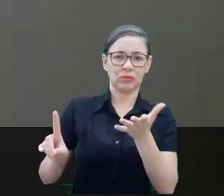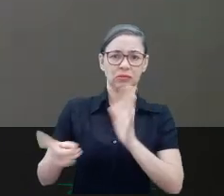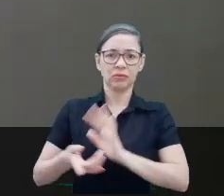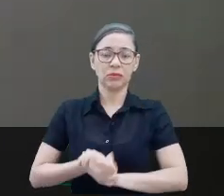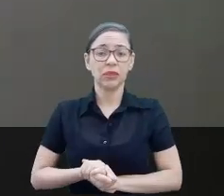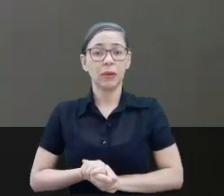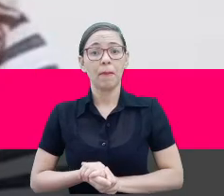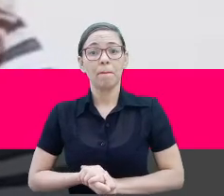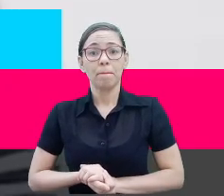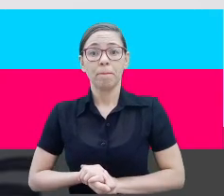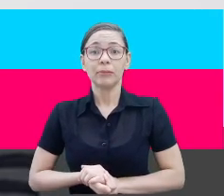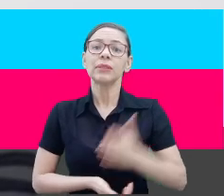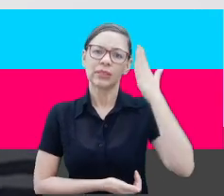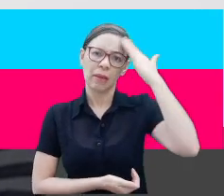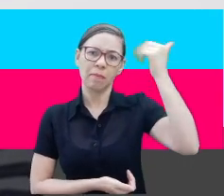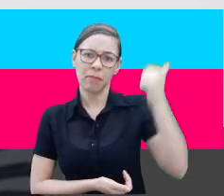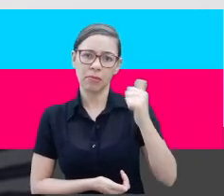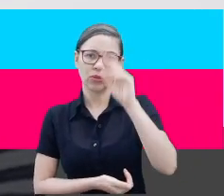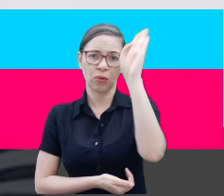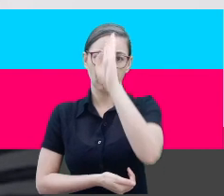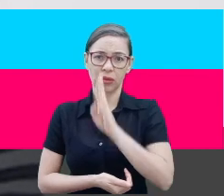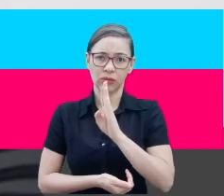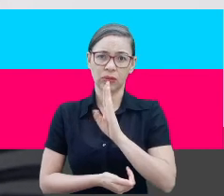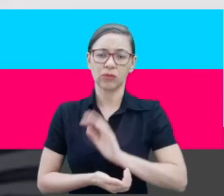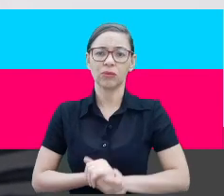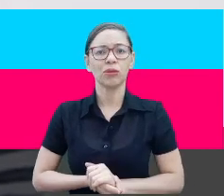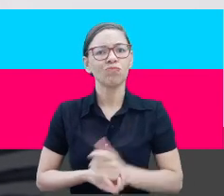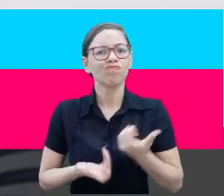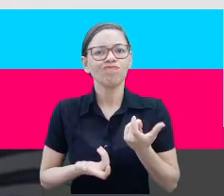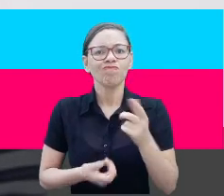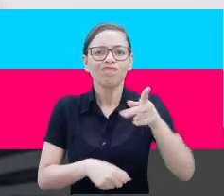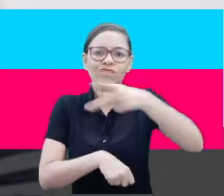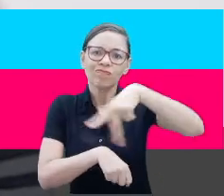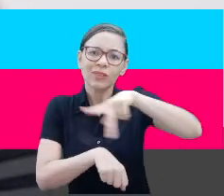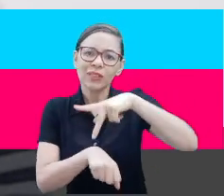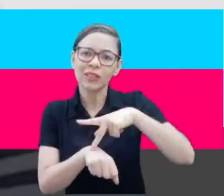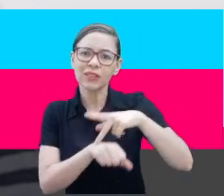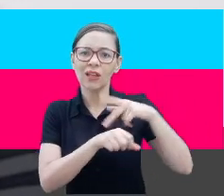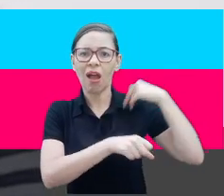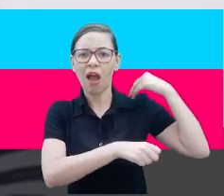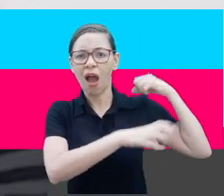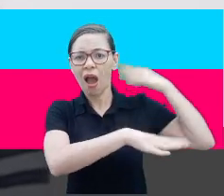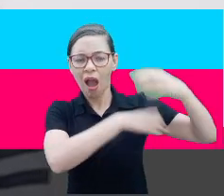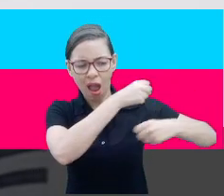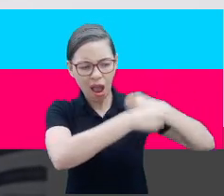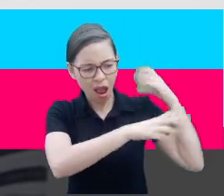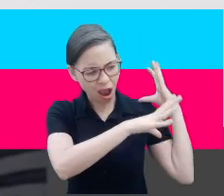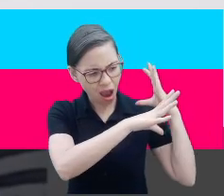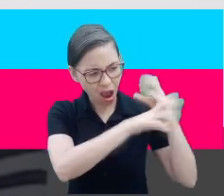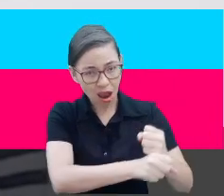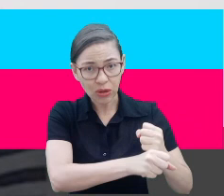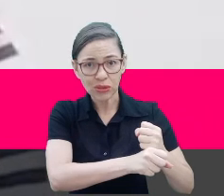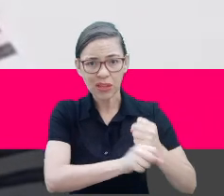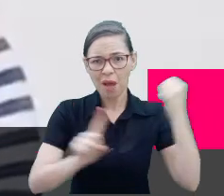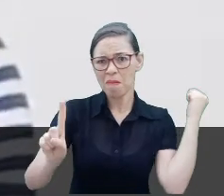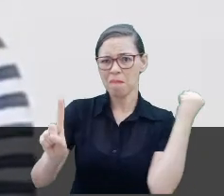da vivência trans. É inescapável entender que a gente vive no país que é considerado, muitas vezes seguidas, por muitos anos seguidos, como o